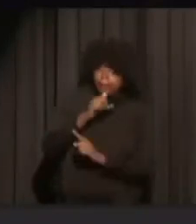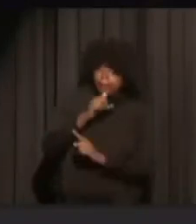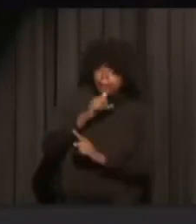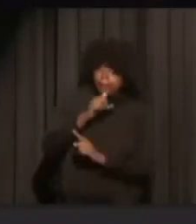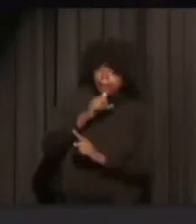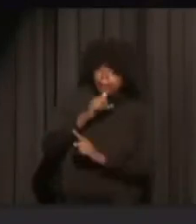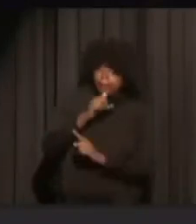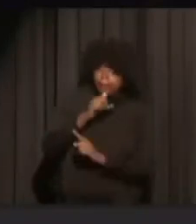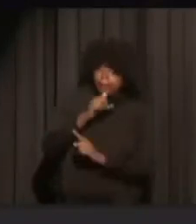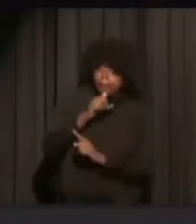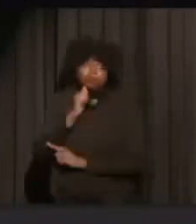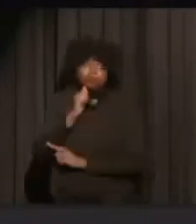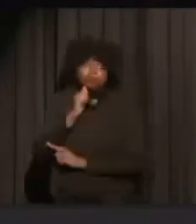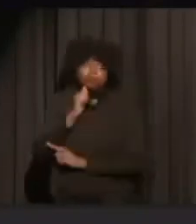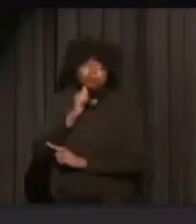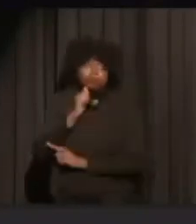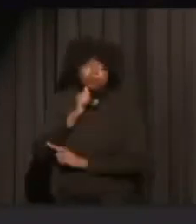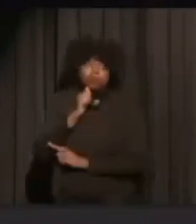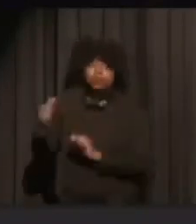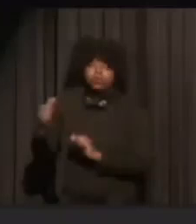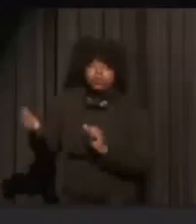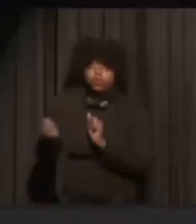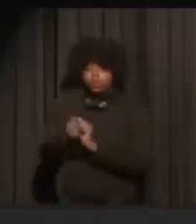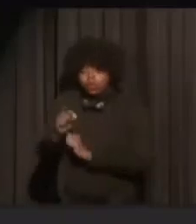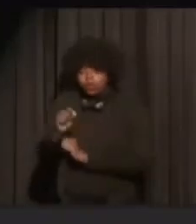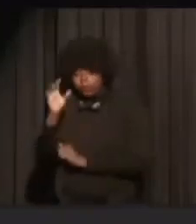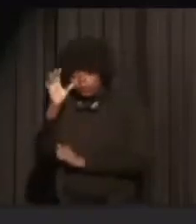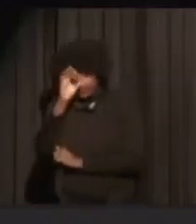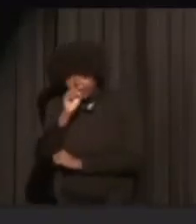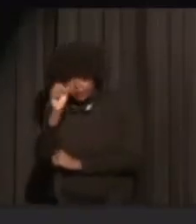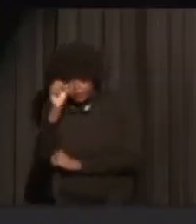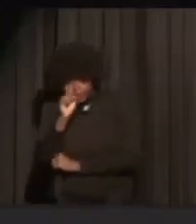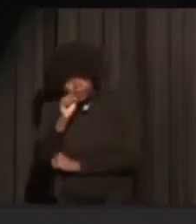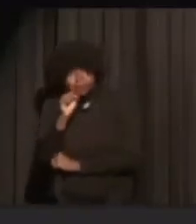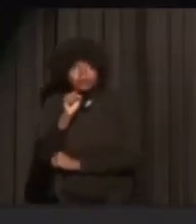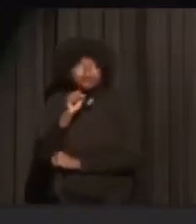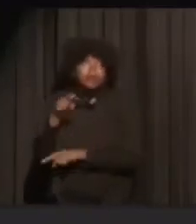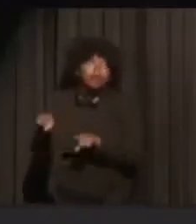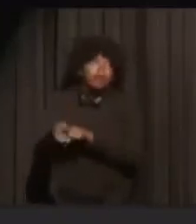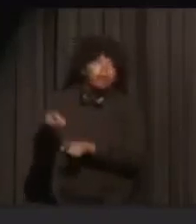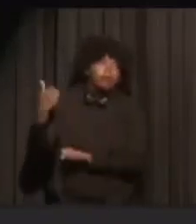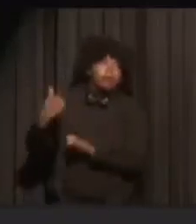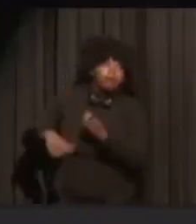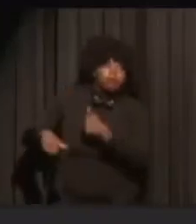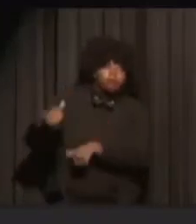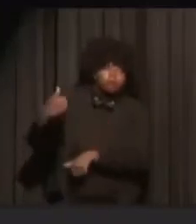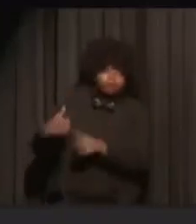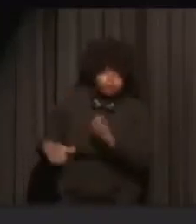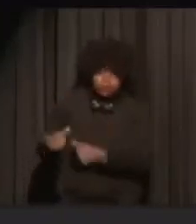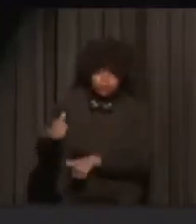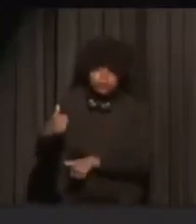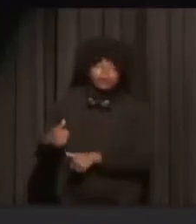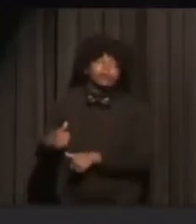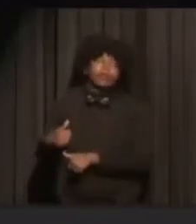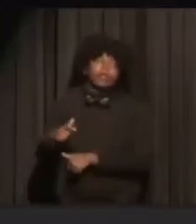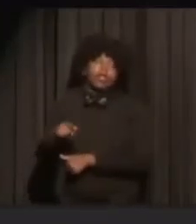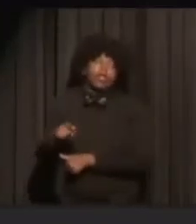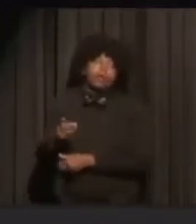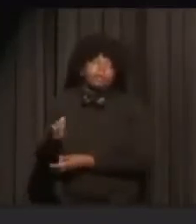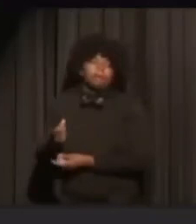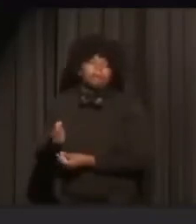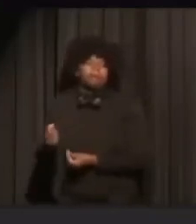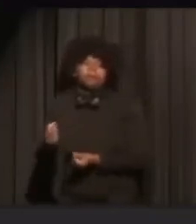justamente para com esse aprendizado inclusive da avaliação pré-operacional que foi muito bem sucedida lá que é um